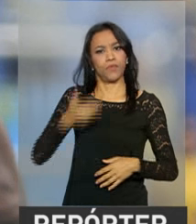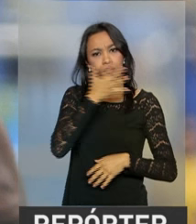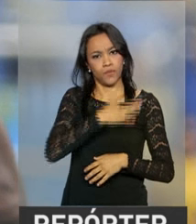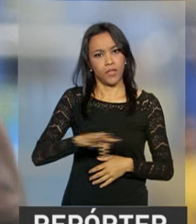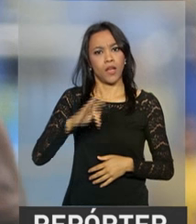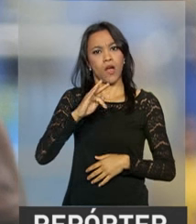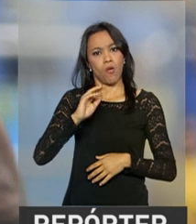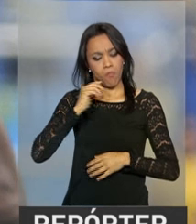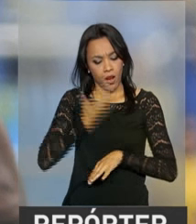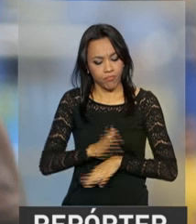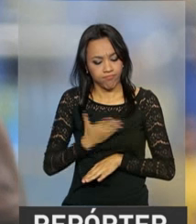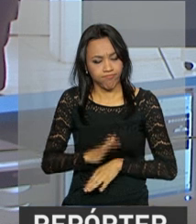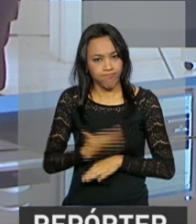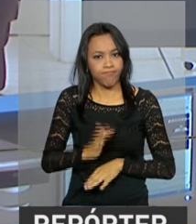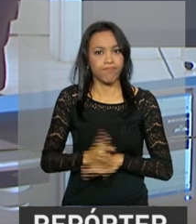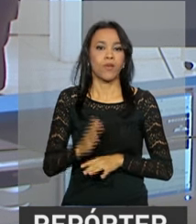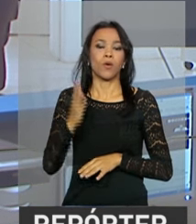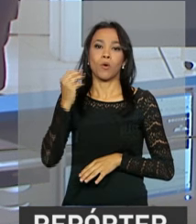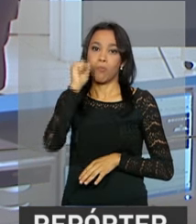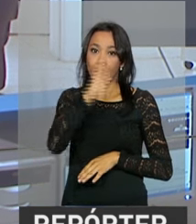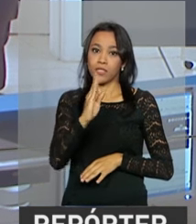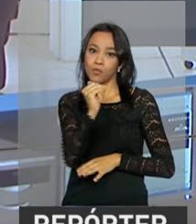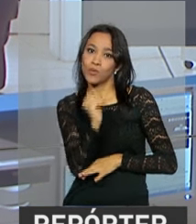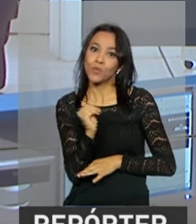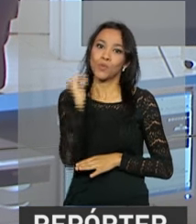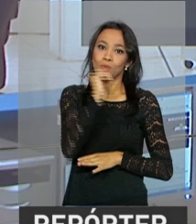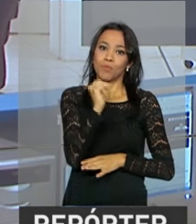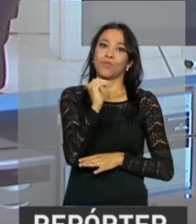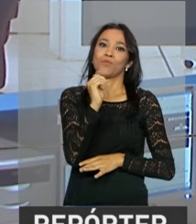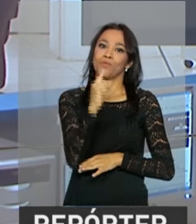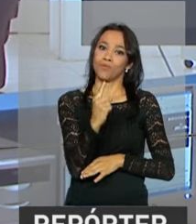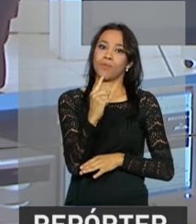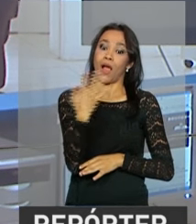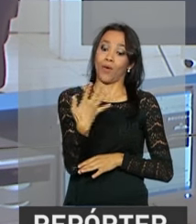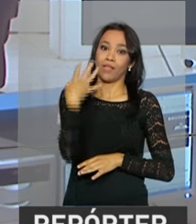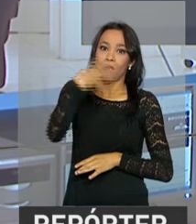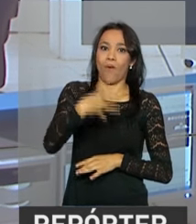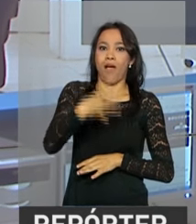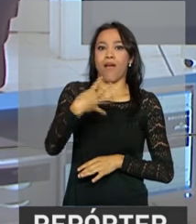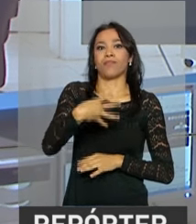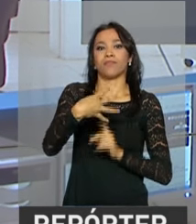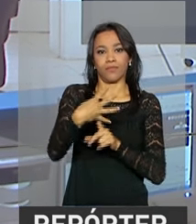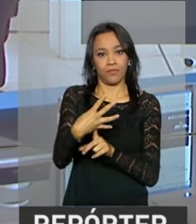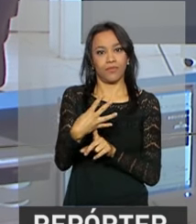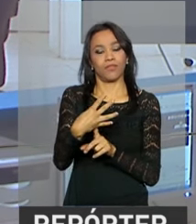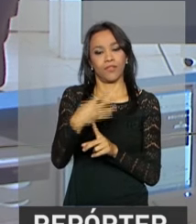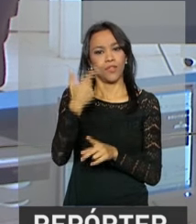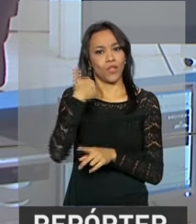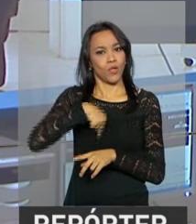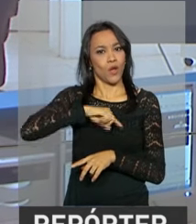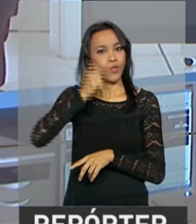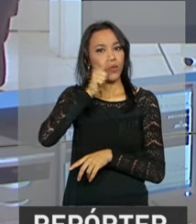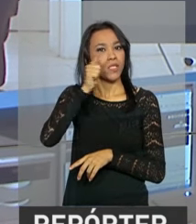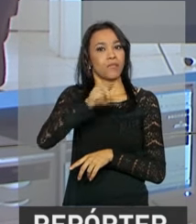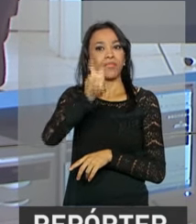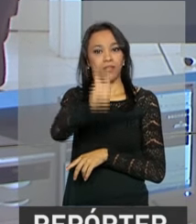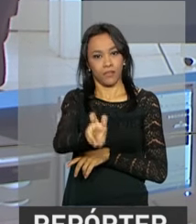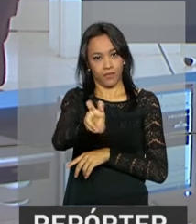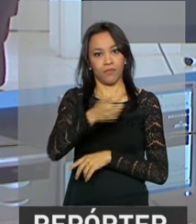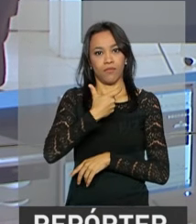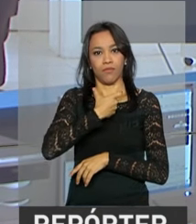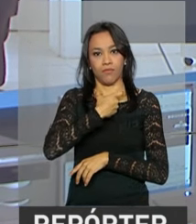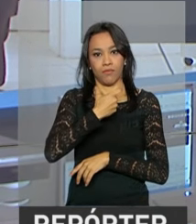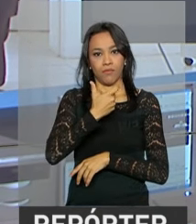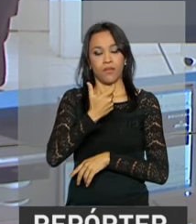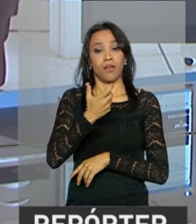para ajudar nos treinos o Brasil subiu uma posição e está em quarto lugar nos jogos conquistamos cinco medalhas